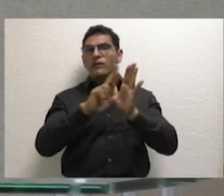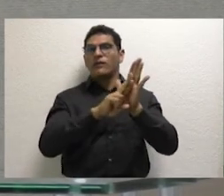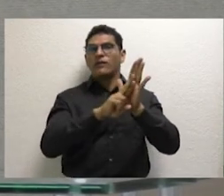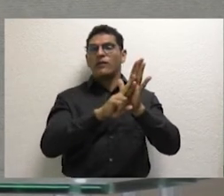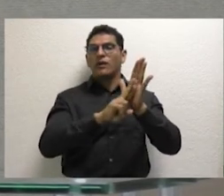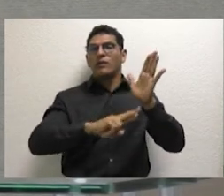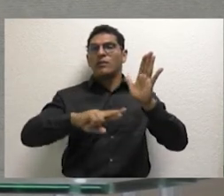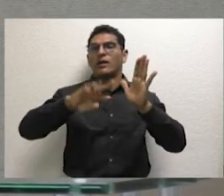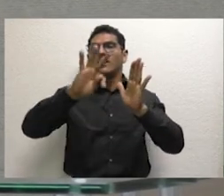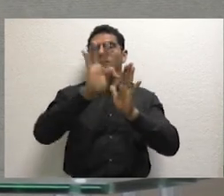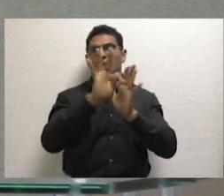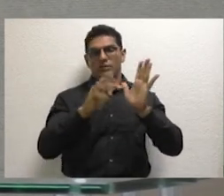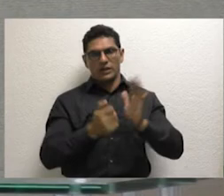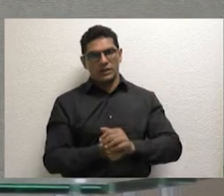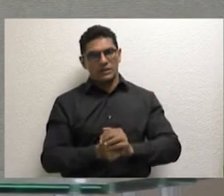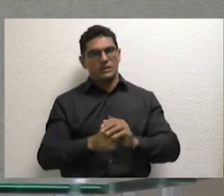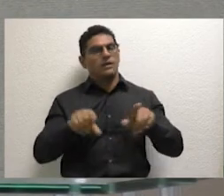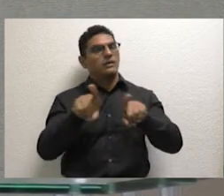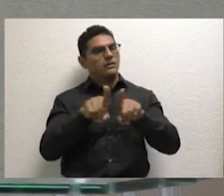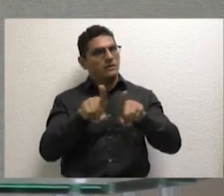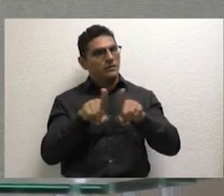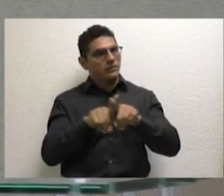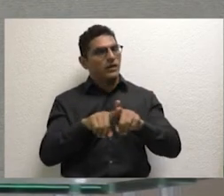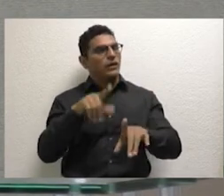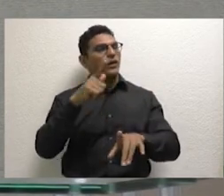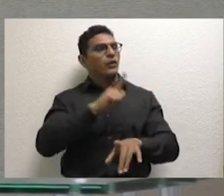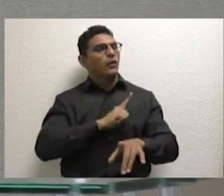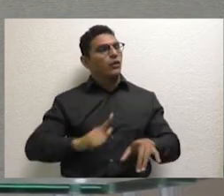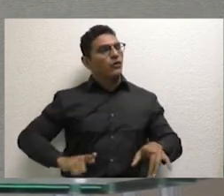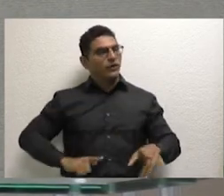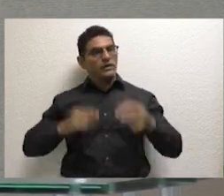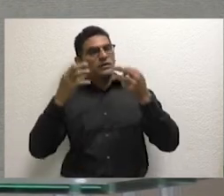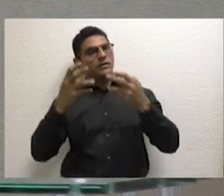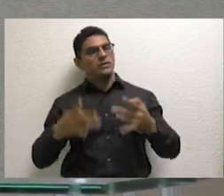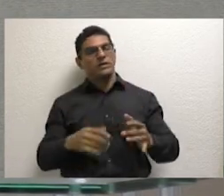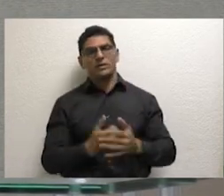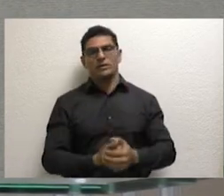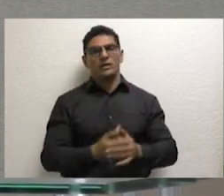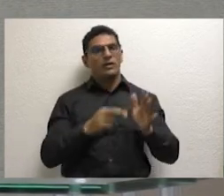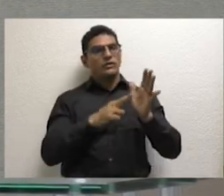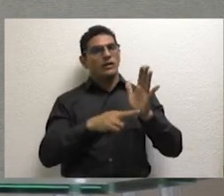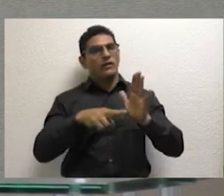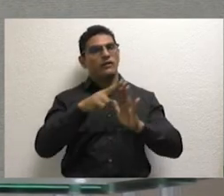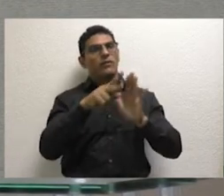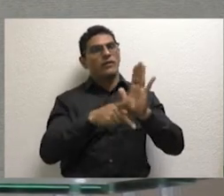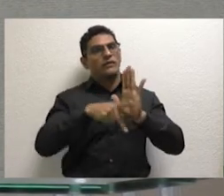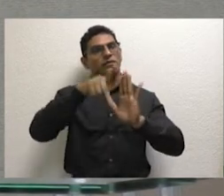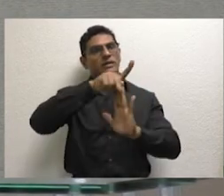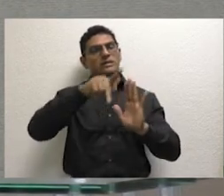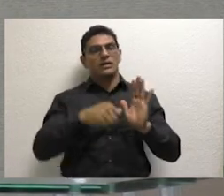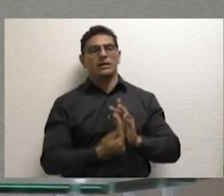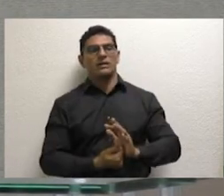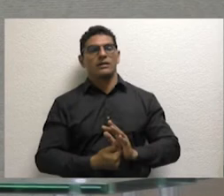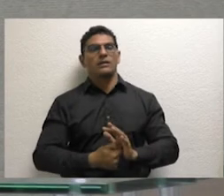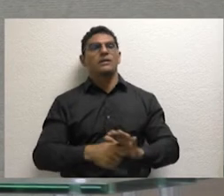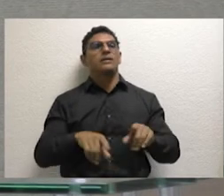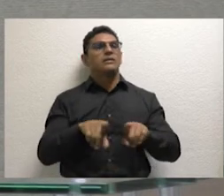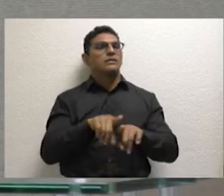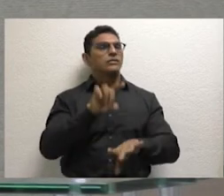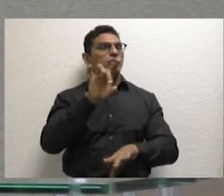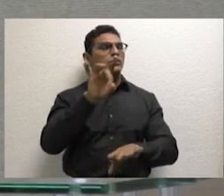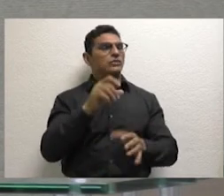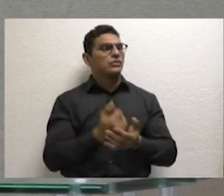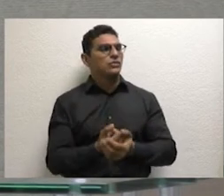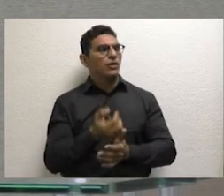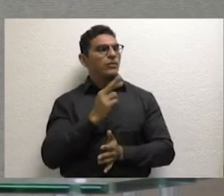previdenciária e agora o governo já está dizendo que não só a reforma previdenciária será o suficiente para